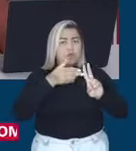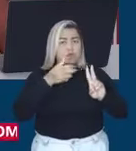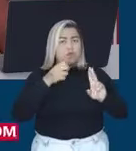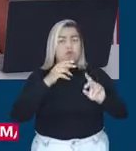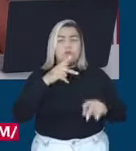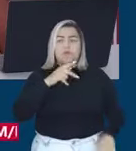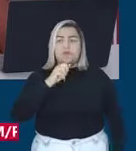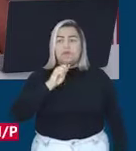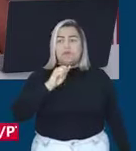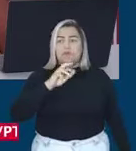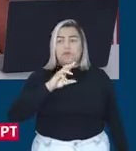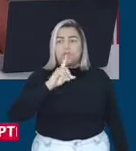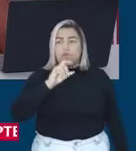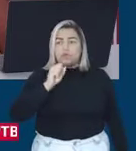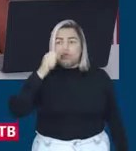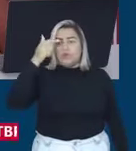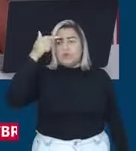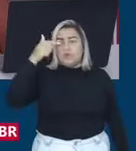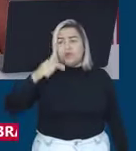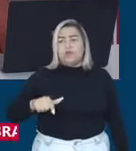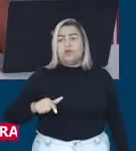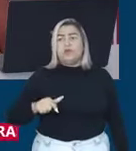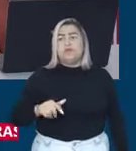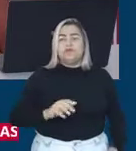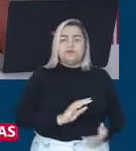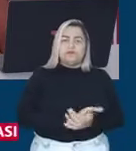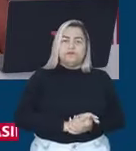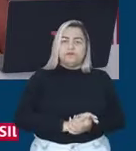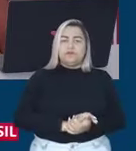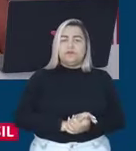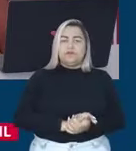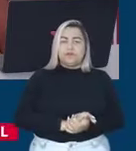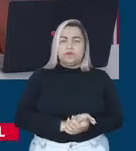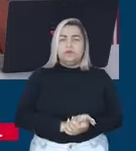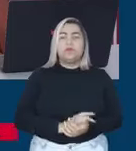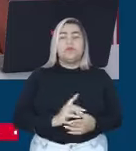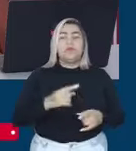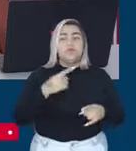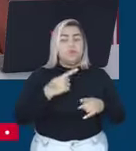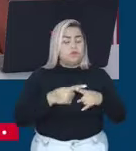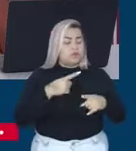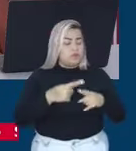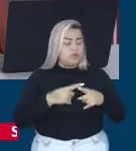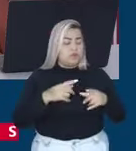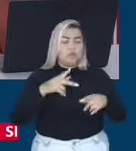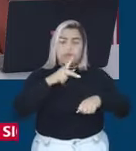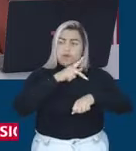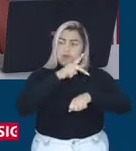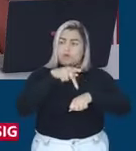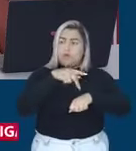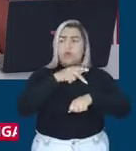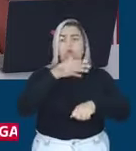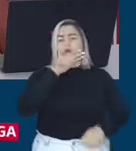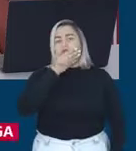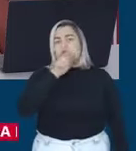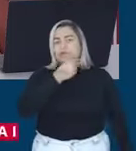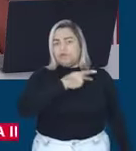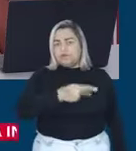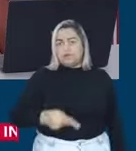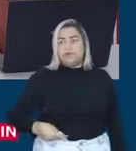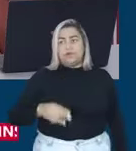pardos, repito de novo, migrantes e imigrantes, porque nós só seremos um grande país, e o presidente Lula tem falado muito